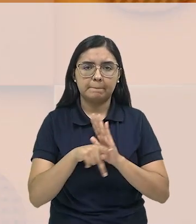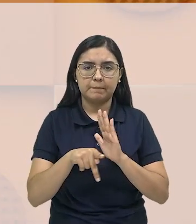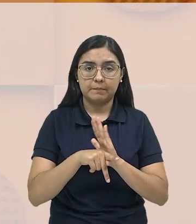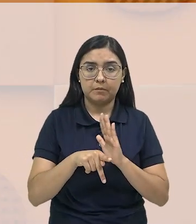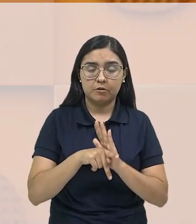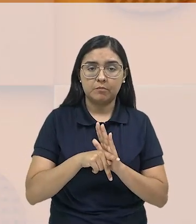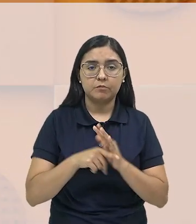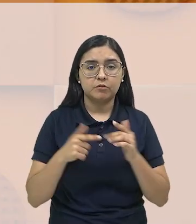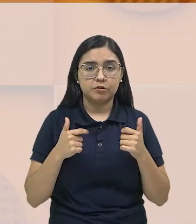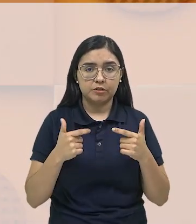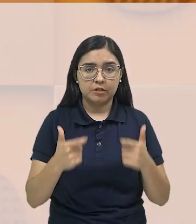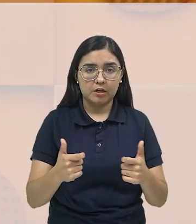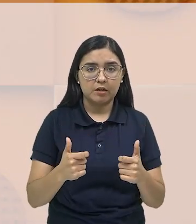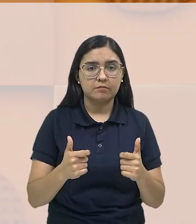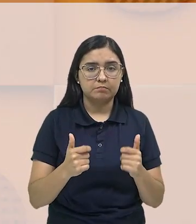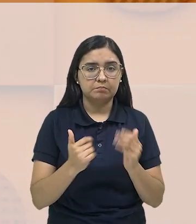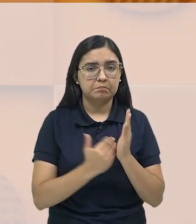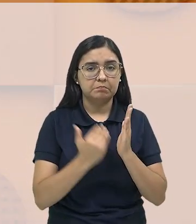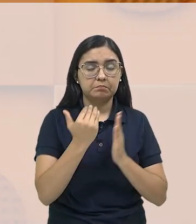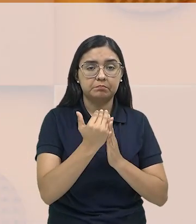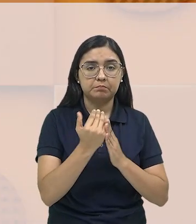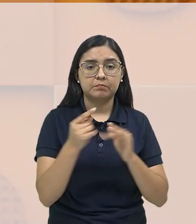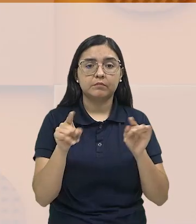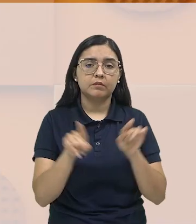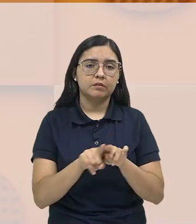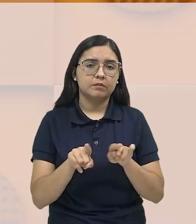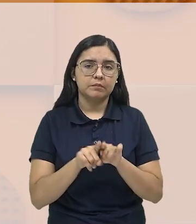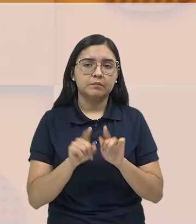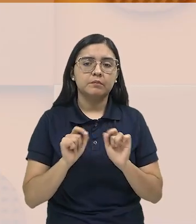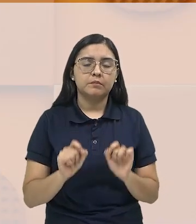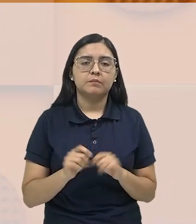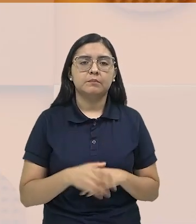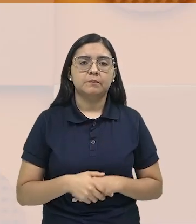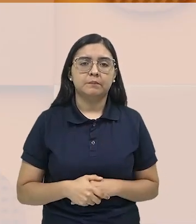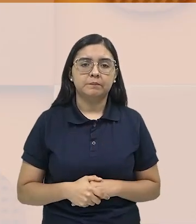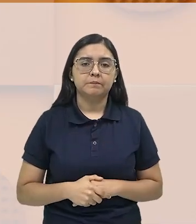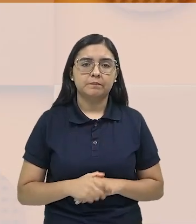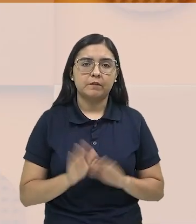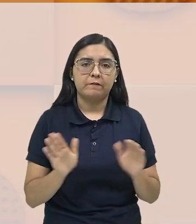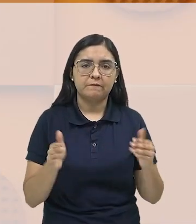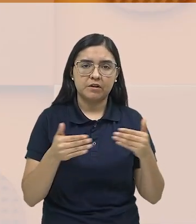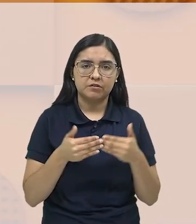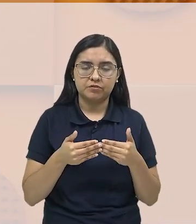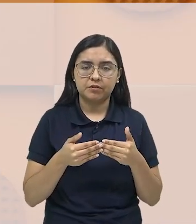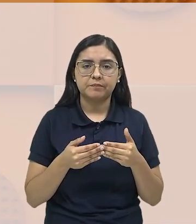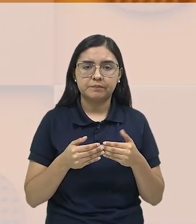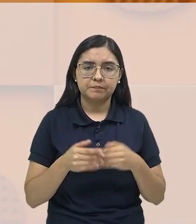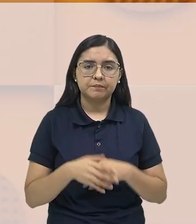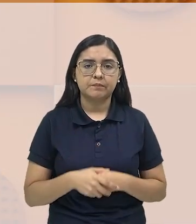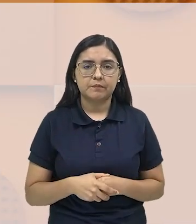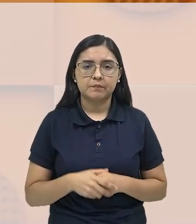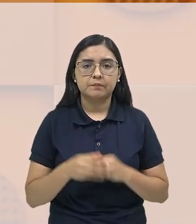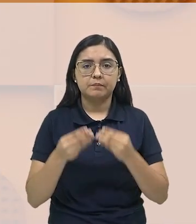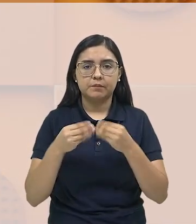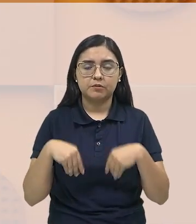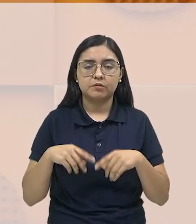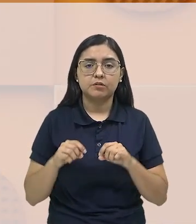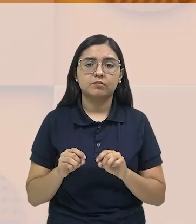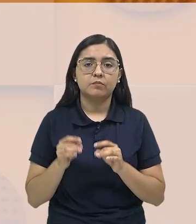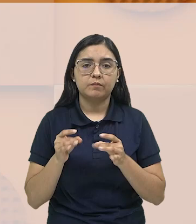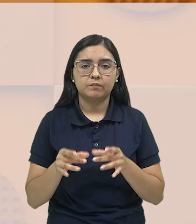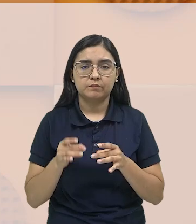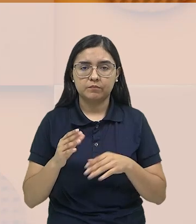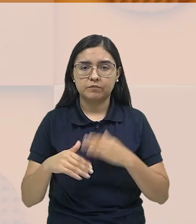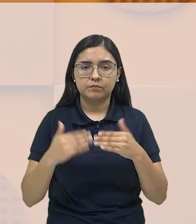né, por ter podido também fechar ali os portos da região sul, enfraquecendo o comércio